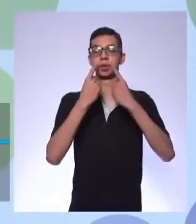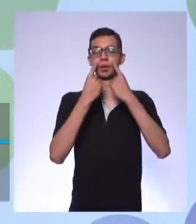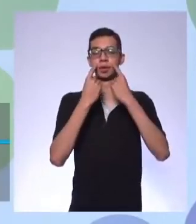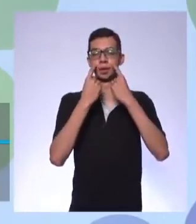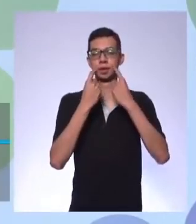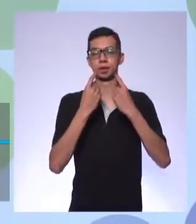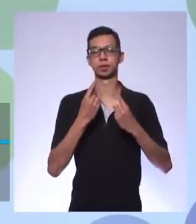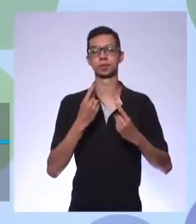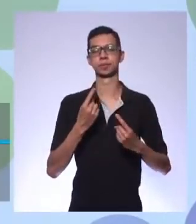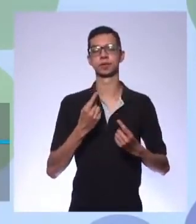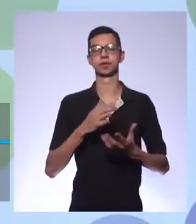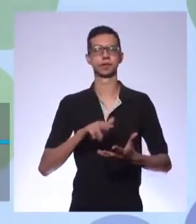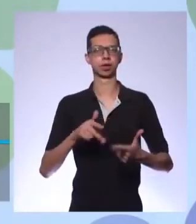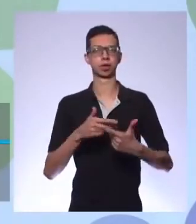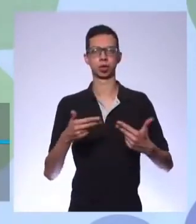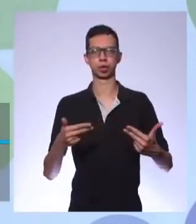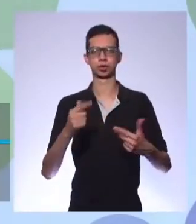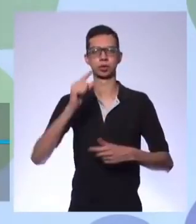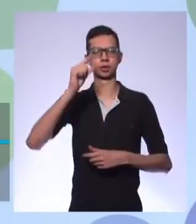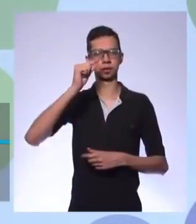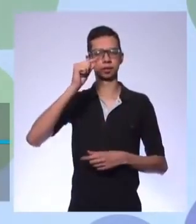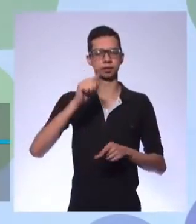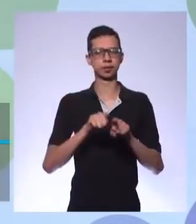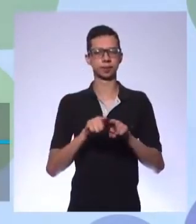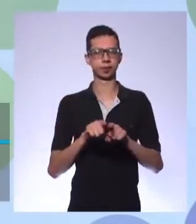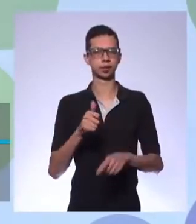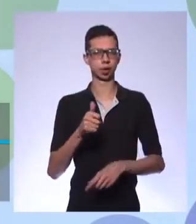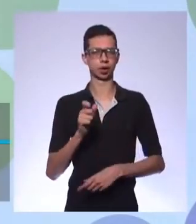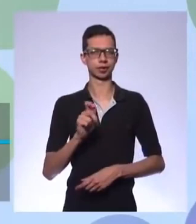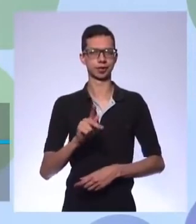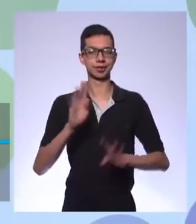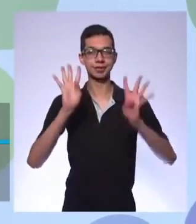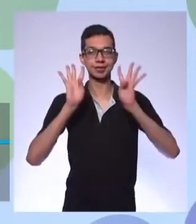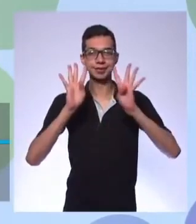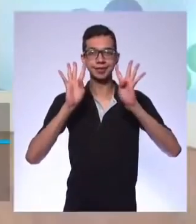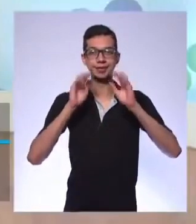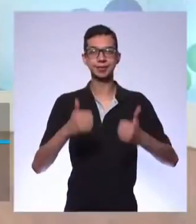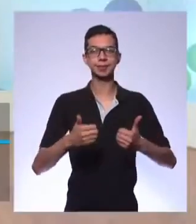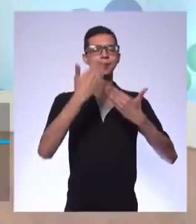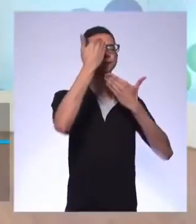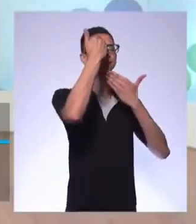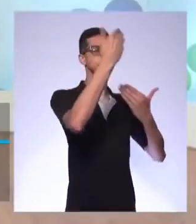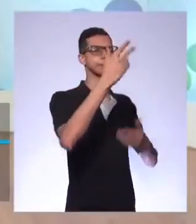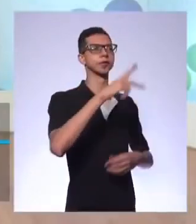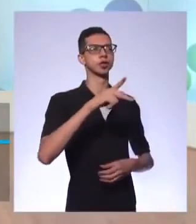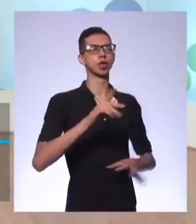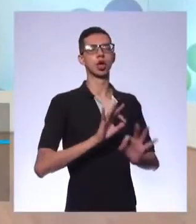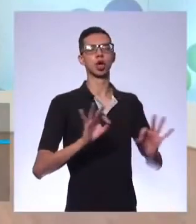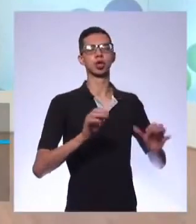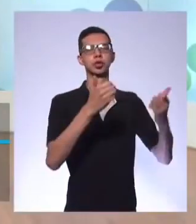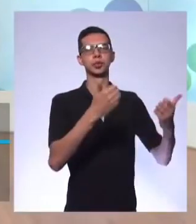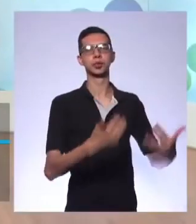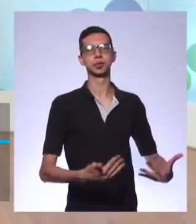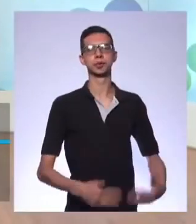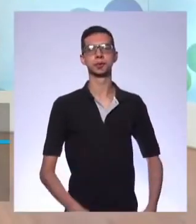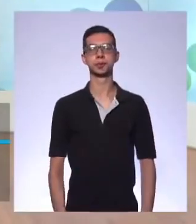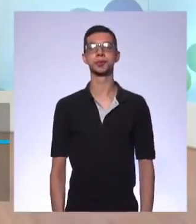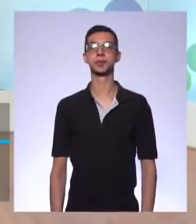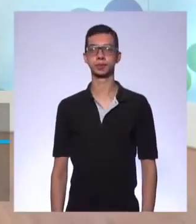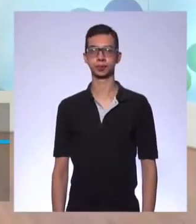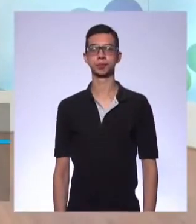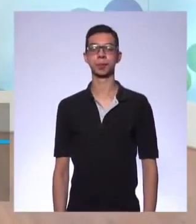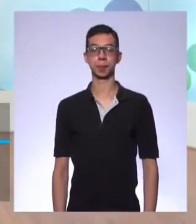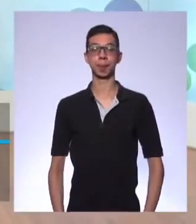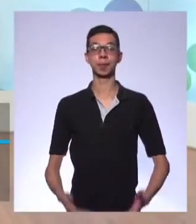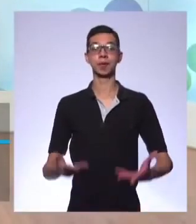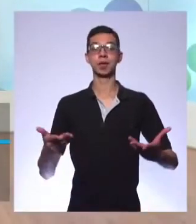de olhos e etc. Tá legal, gente? Muito bem, muito obrigado, professor. Ótima explicação aí, né? Pessoal,